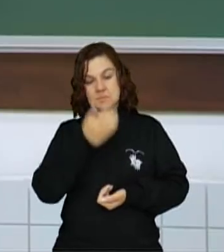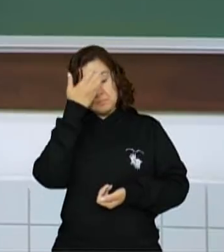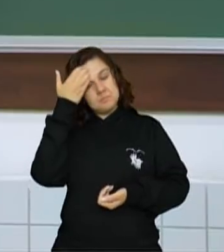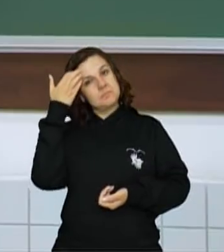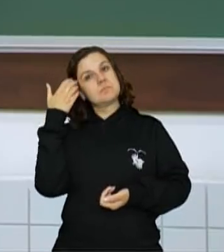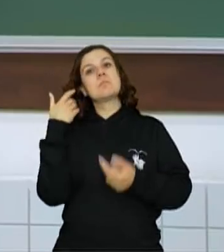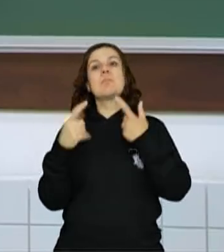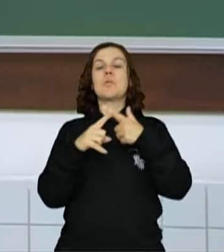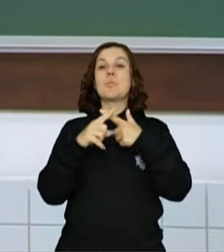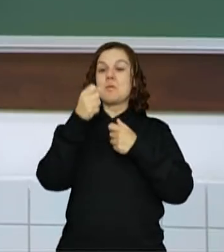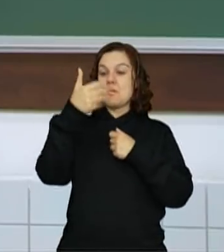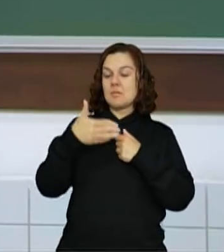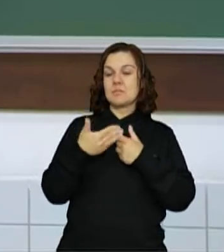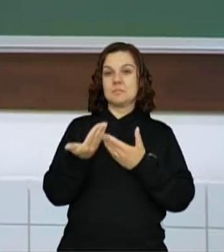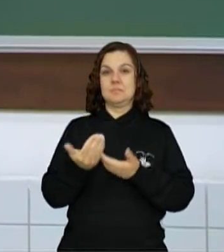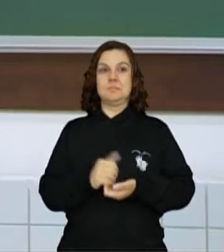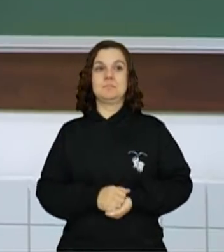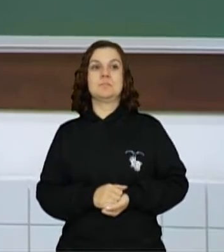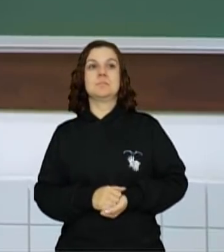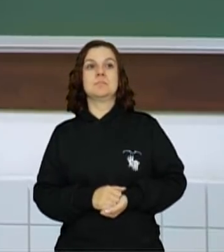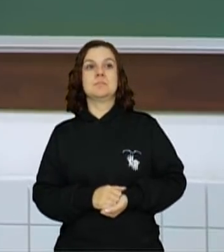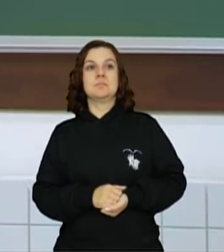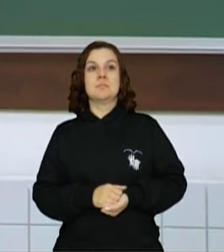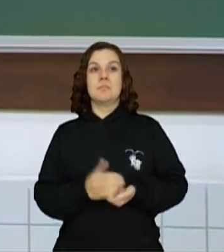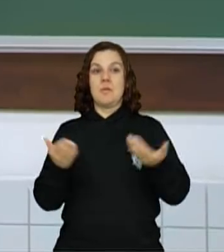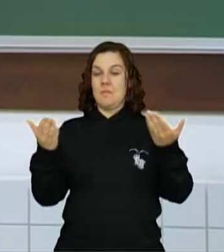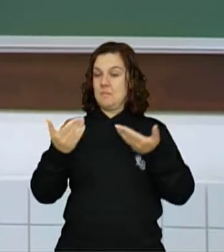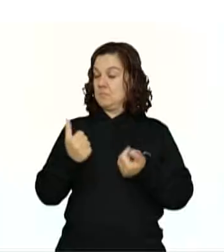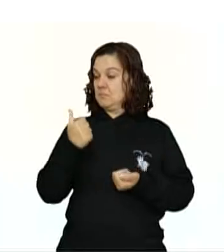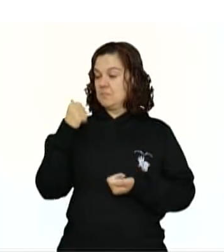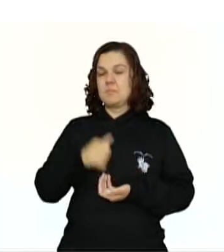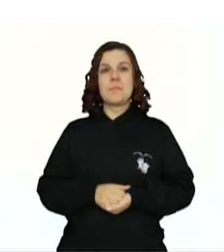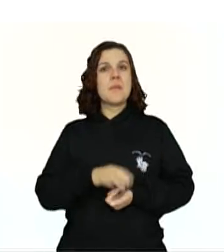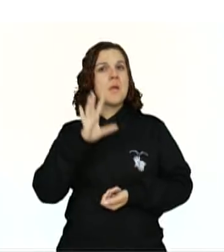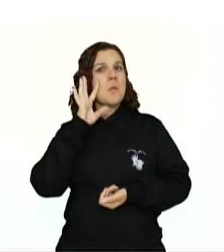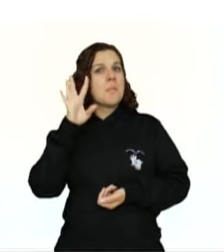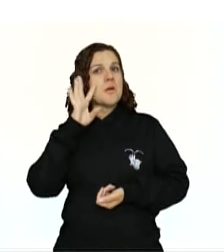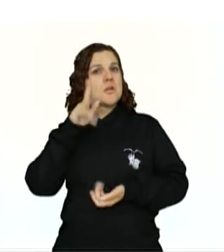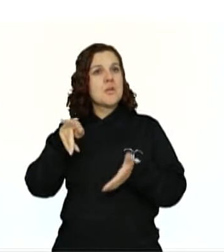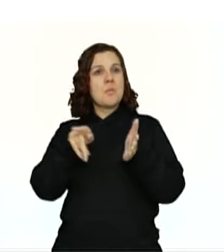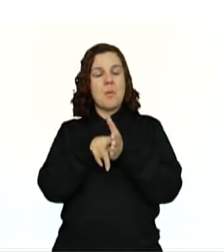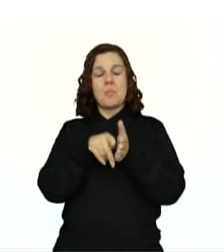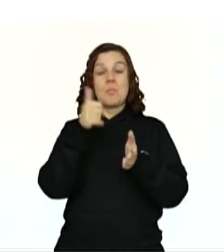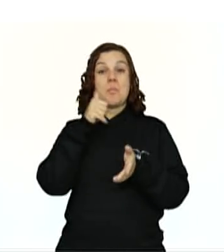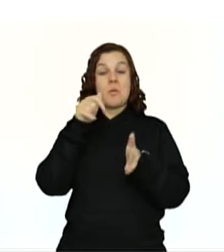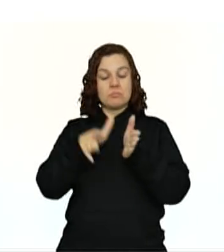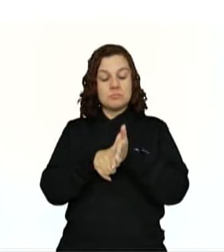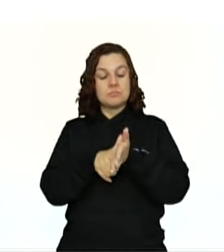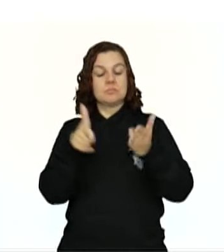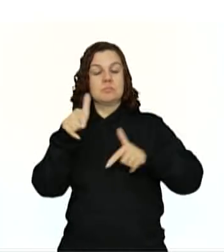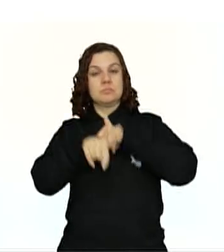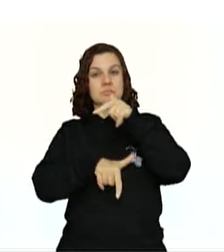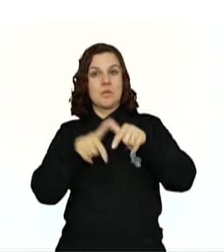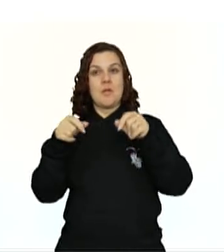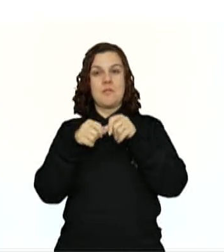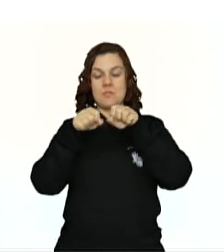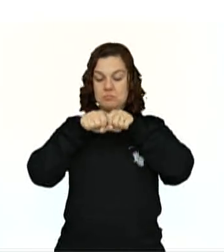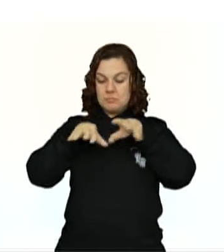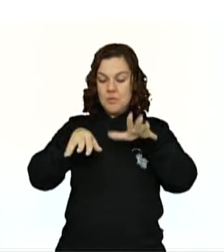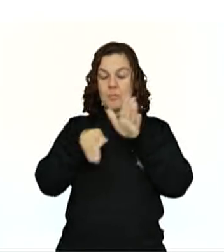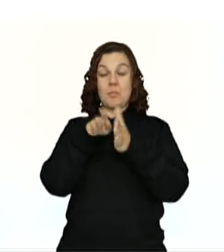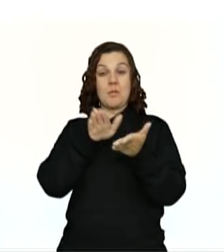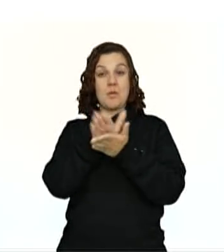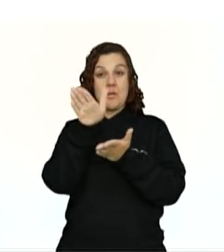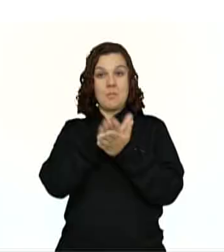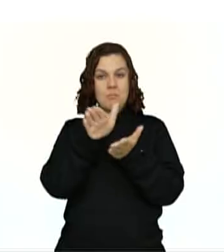porquê que é escrito dessa forma. Bora lá! Imagine que uma jornalista fez uma matéria para um jornal